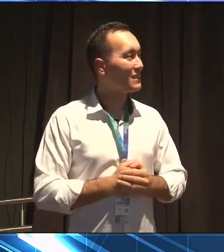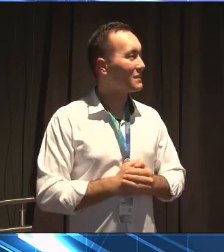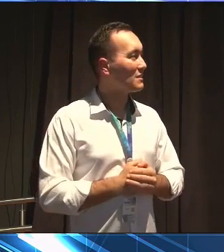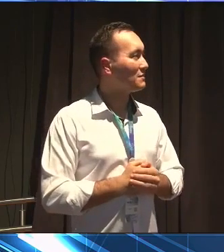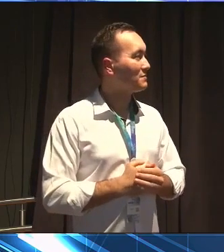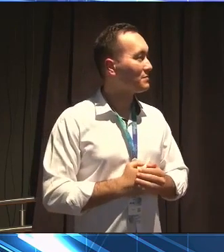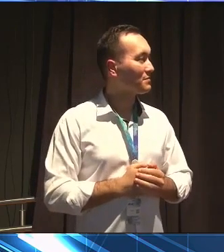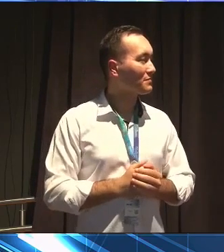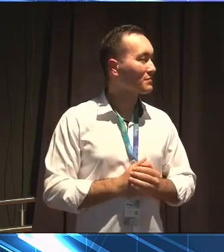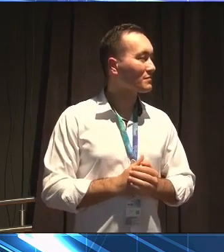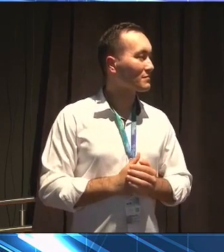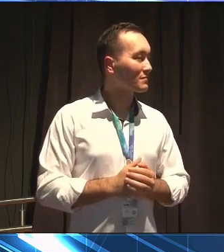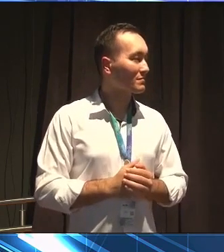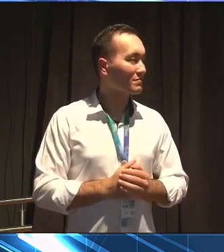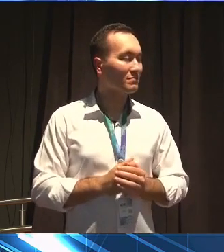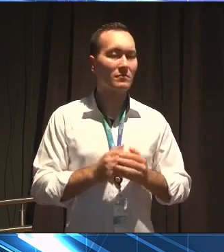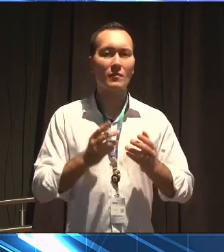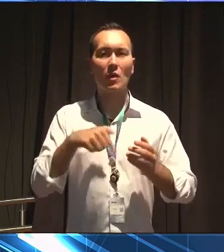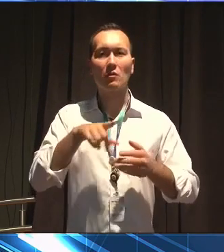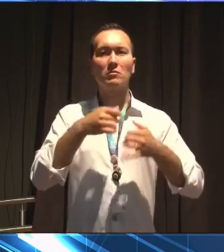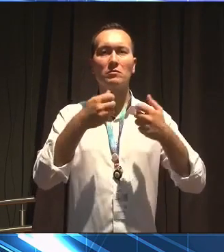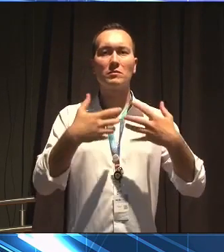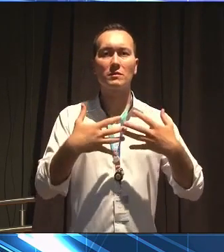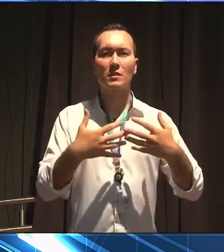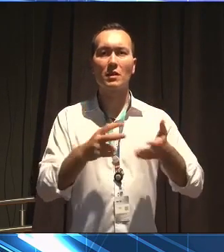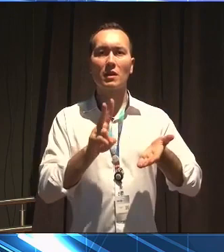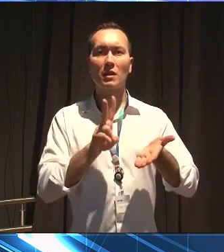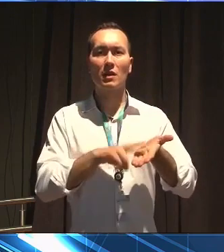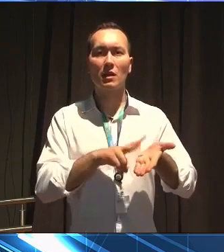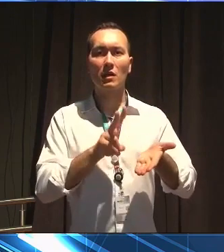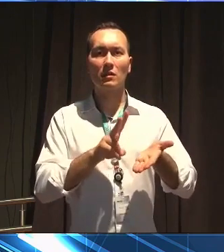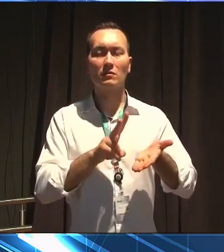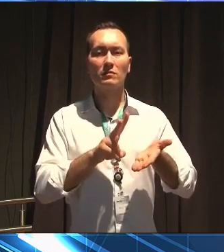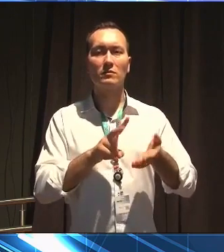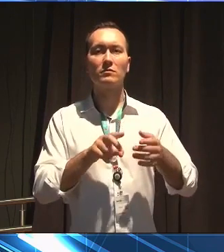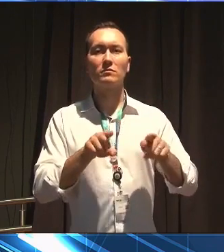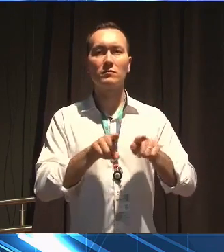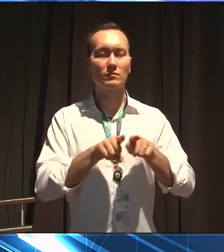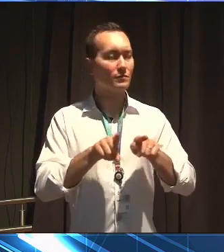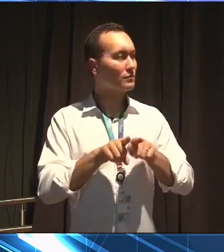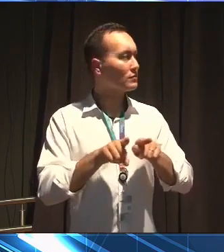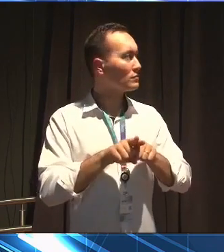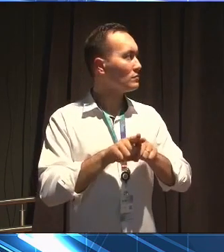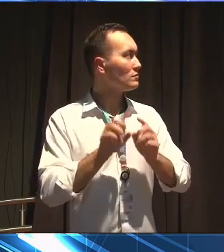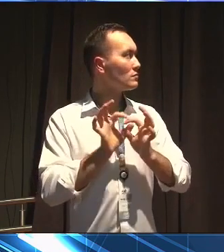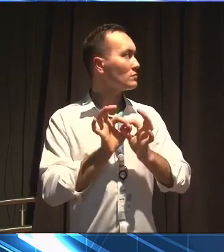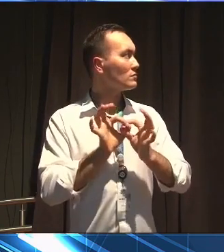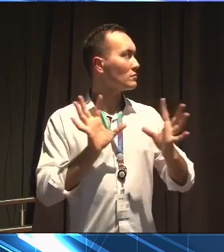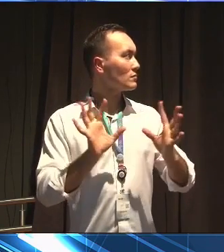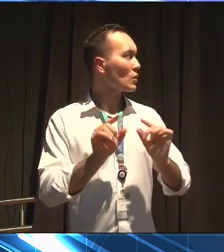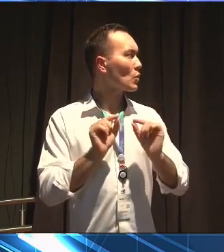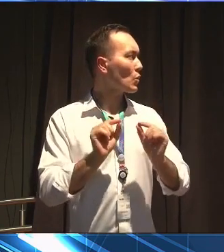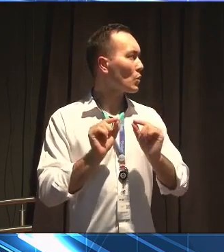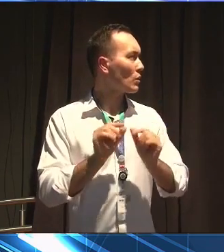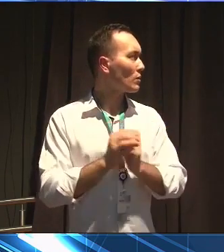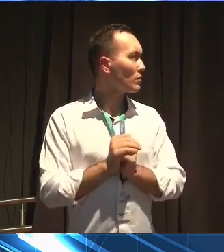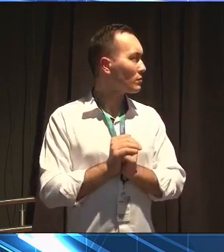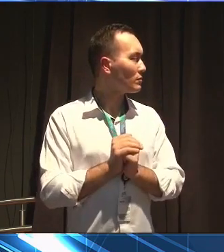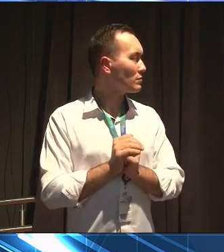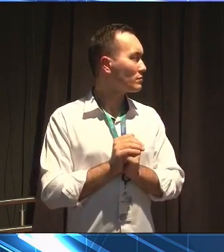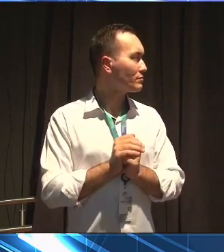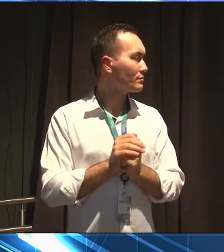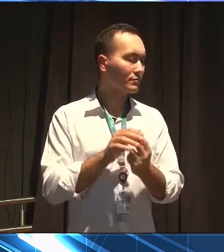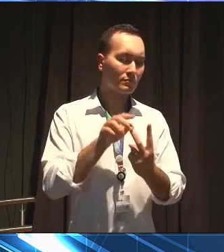nós vamos falar sobre autenticação e autorização. E quando a gente fala de autenticação e autorização, esse tema eu gosto